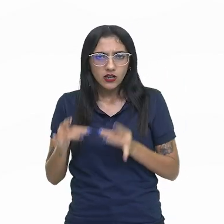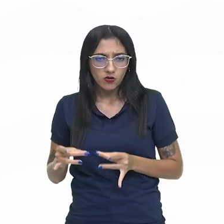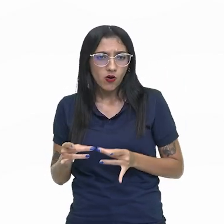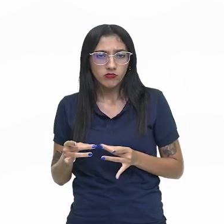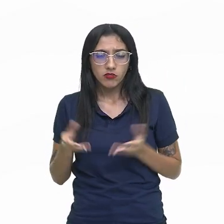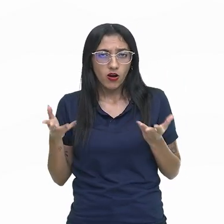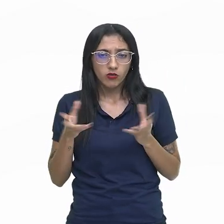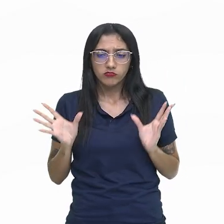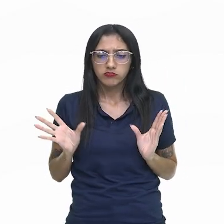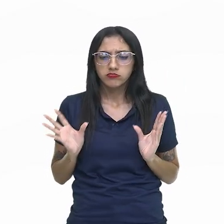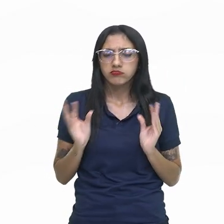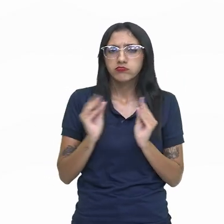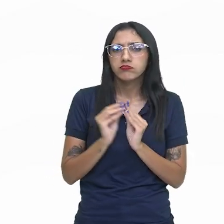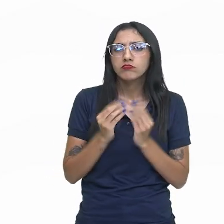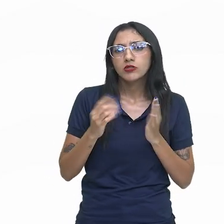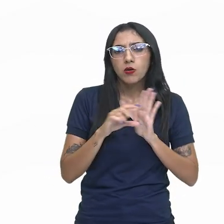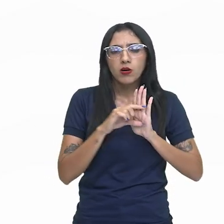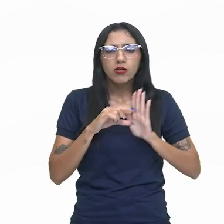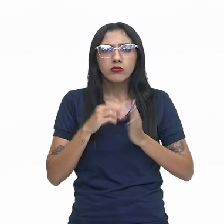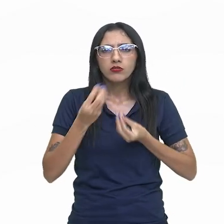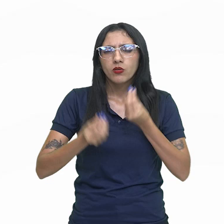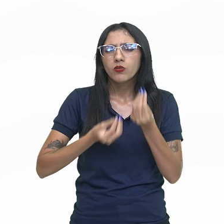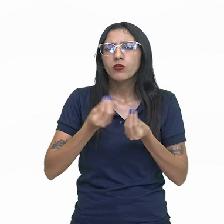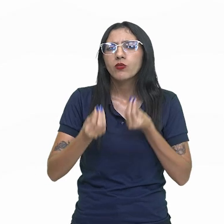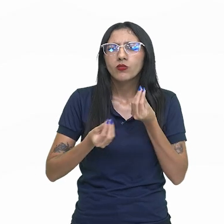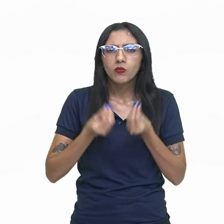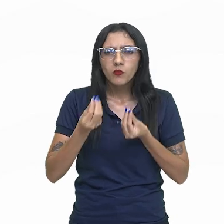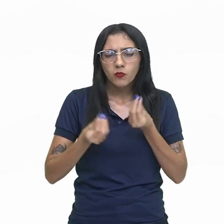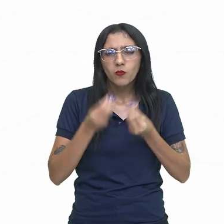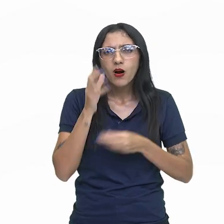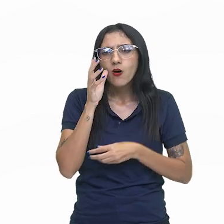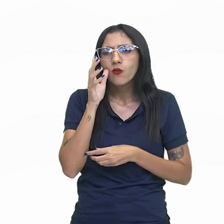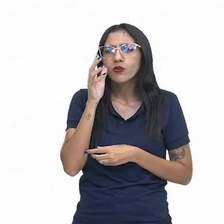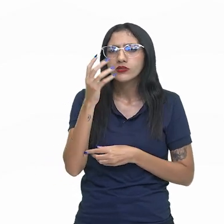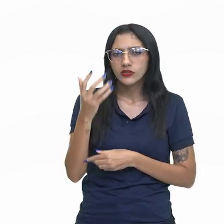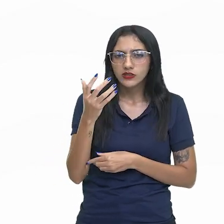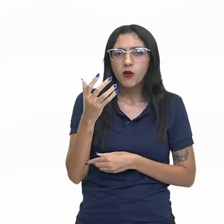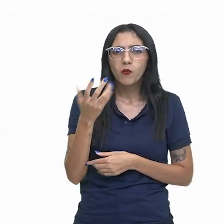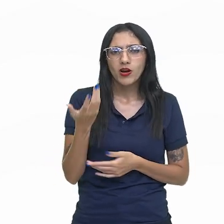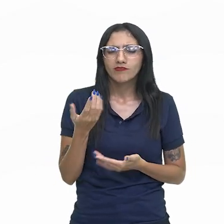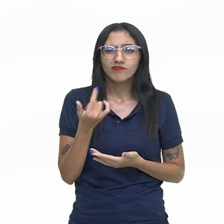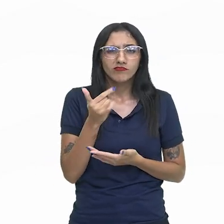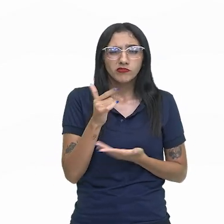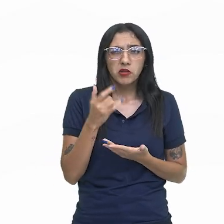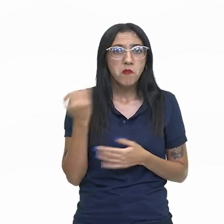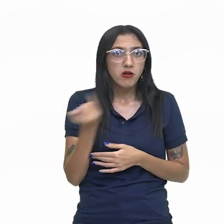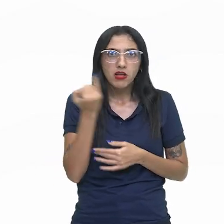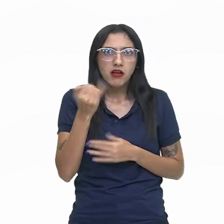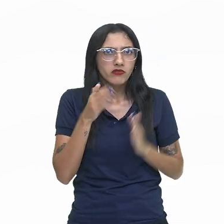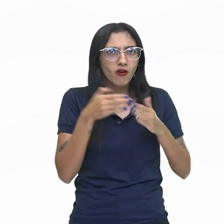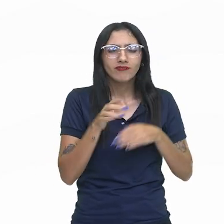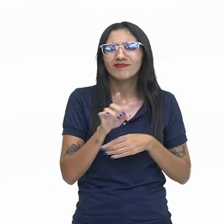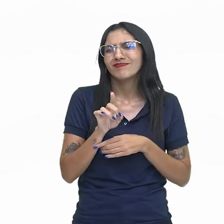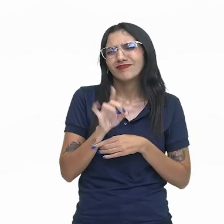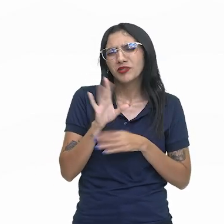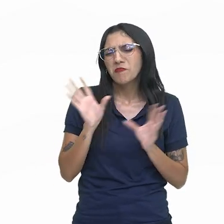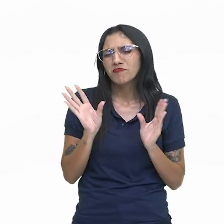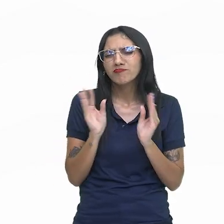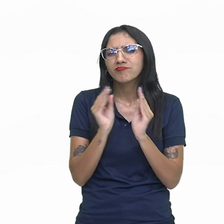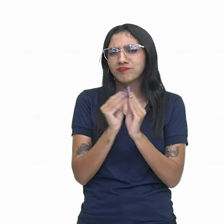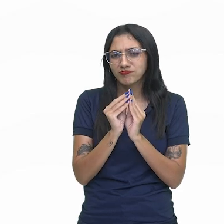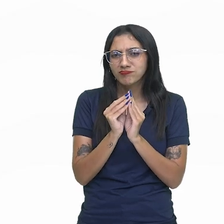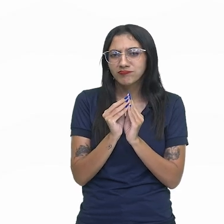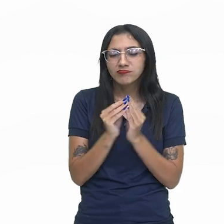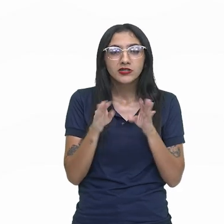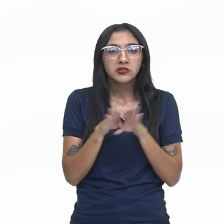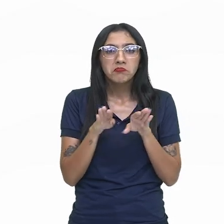de menos, né? Então, o corpo da notícia, o como aconteceu, às vezes, não é tão importante assim. E ainda